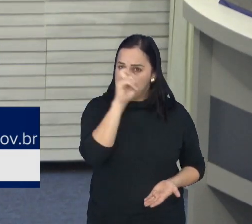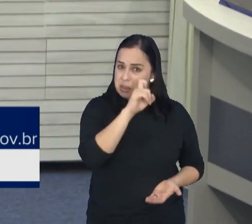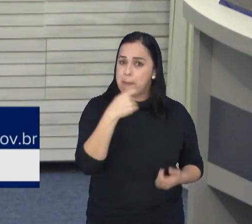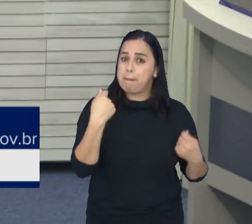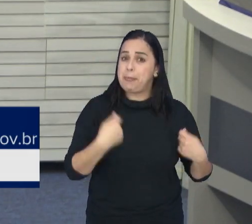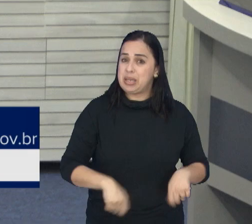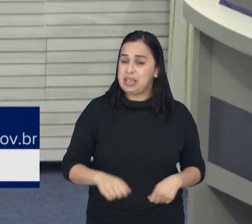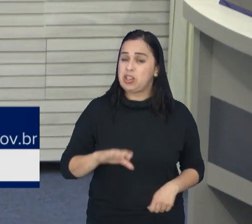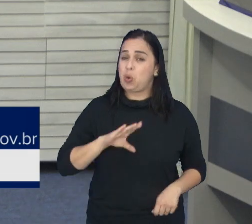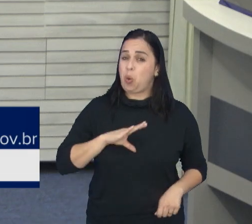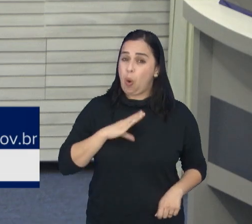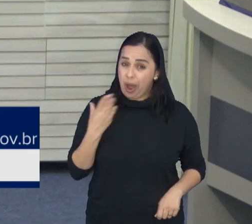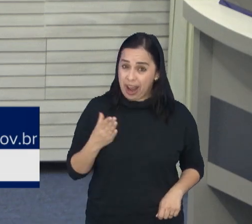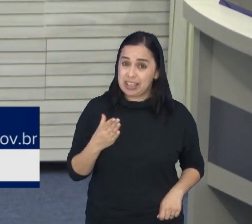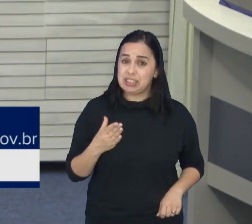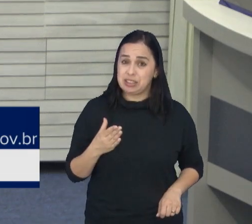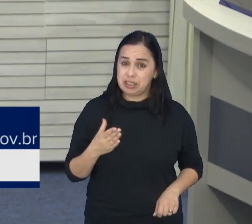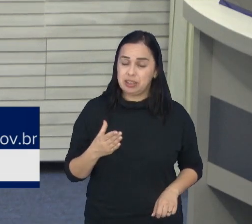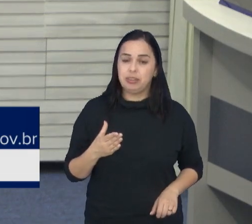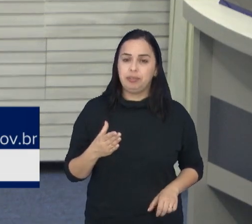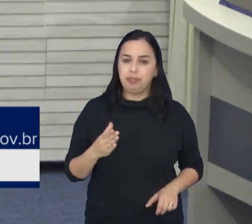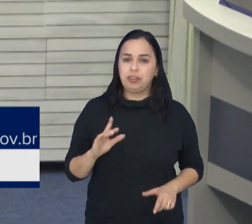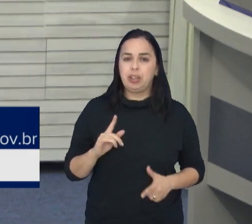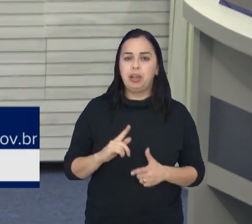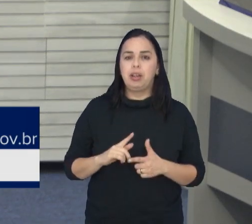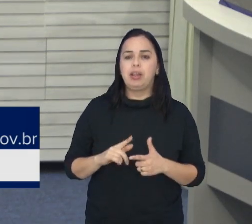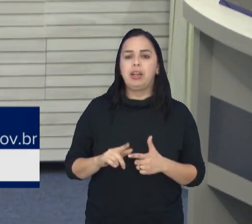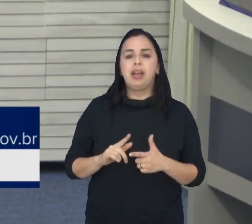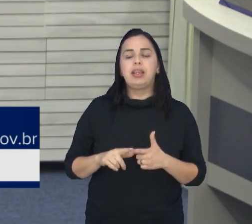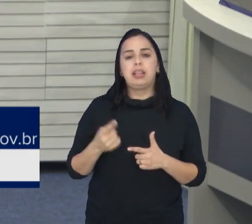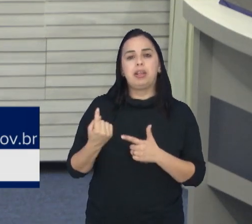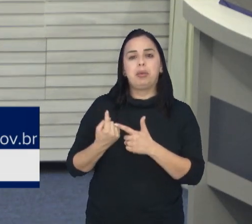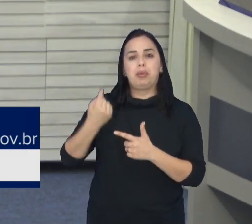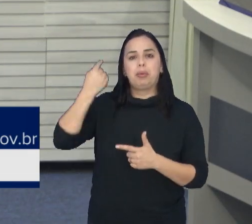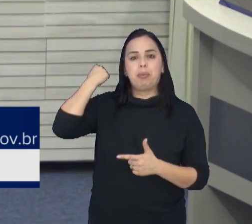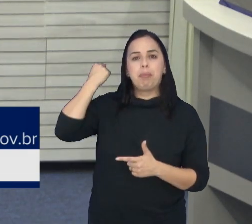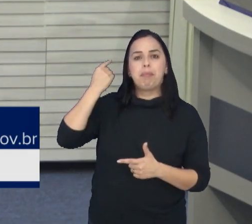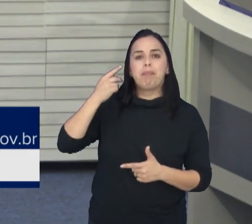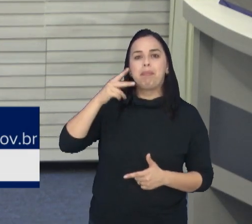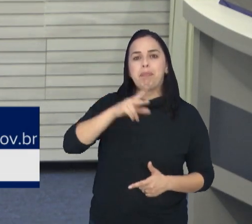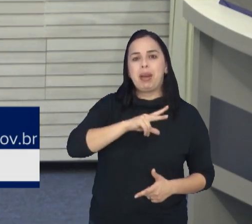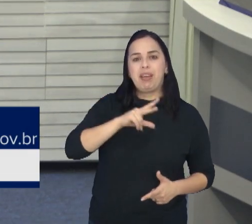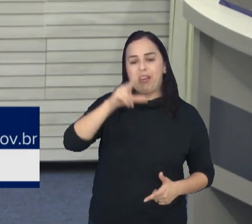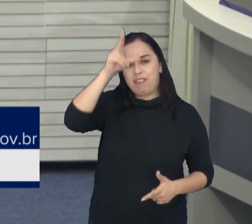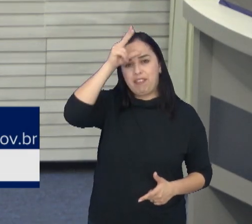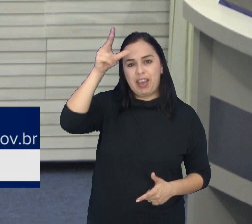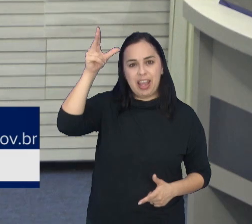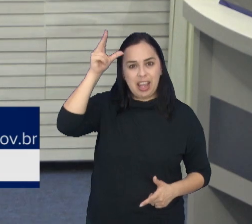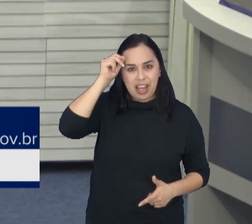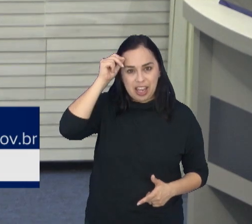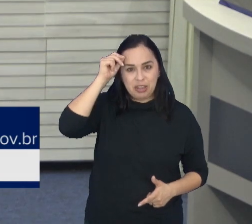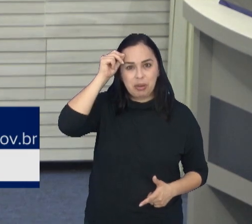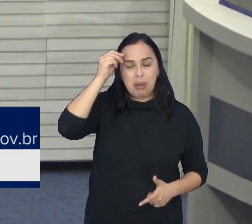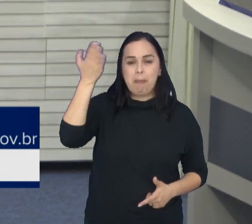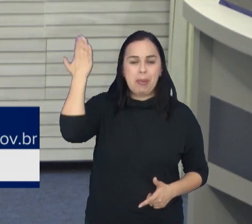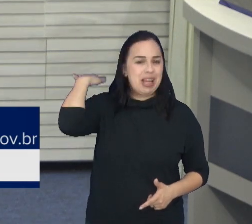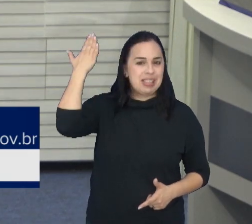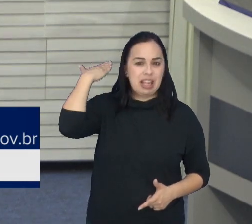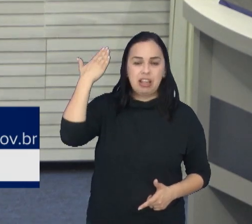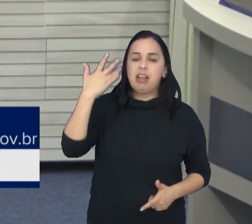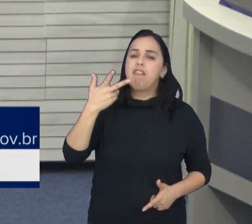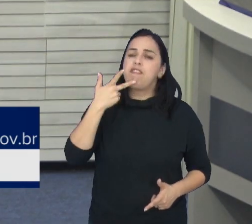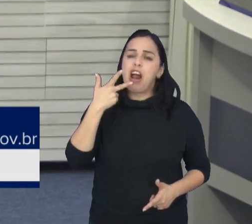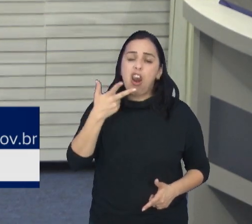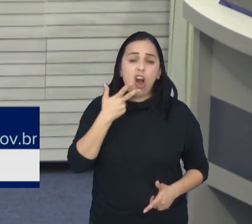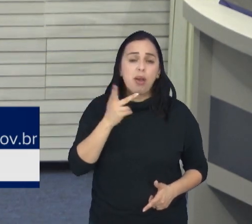coragem para fazer projeto assim, né? Como prefeito passado também, que falou também, não pagou o aporte, que eu estava também. Então é